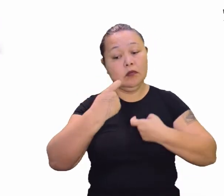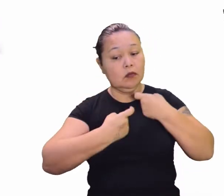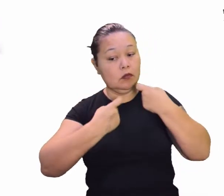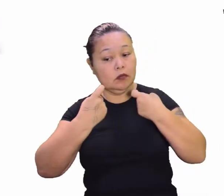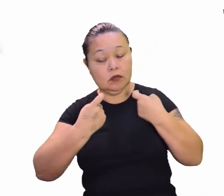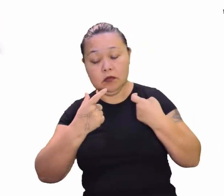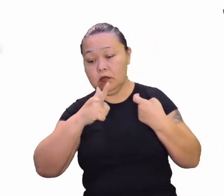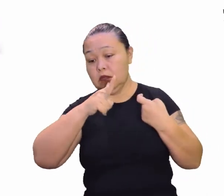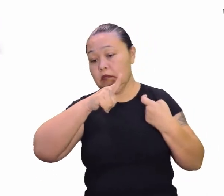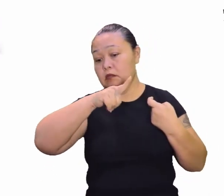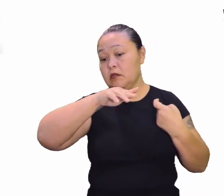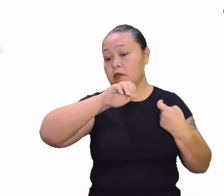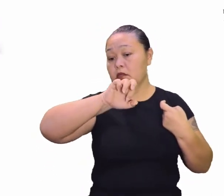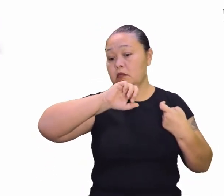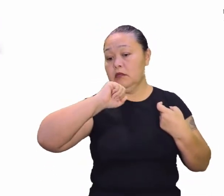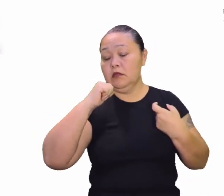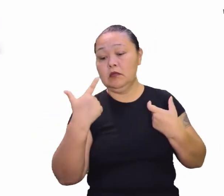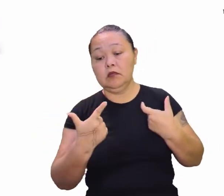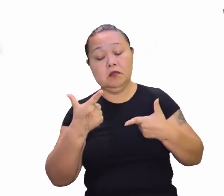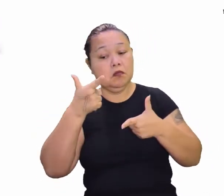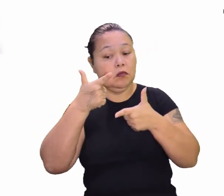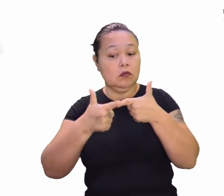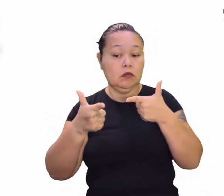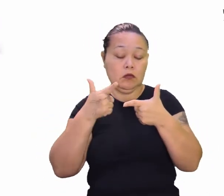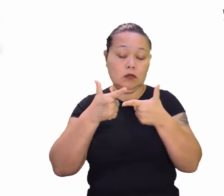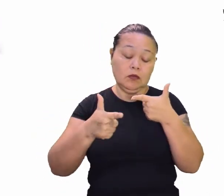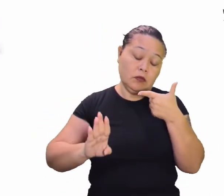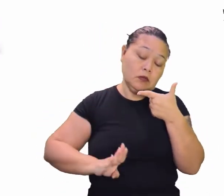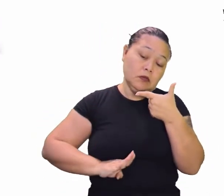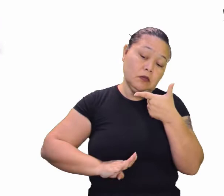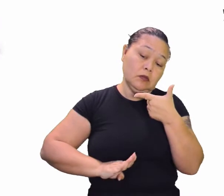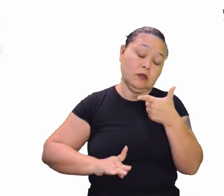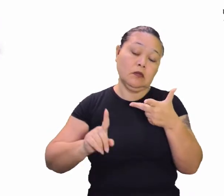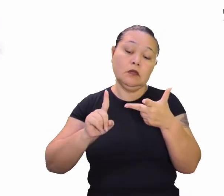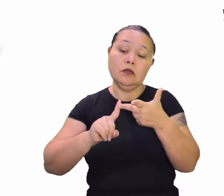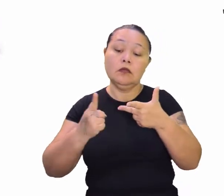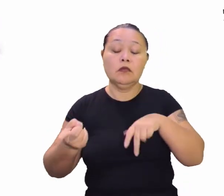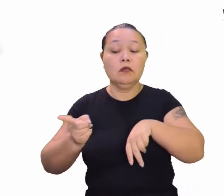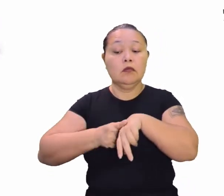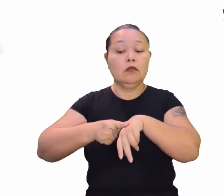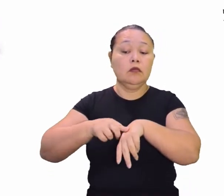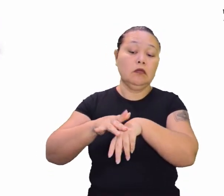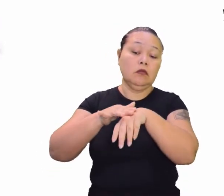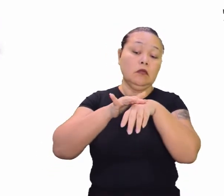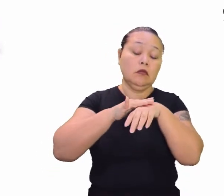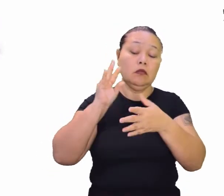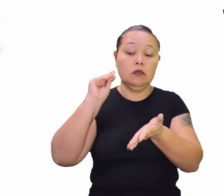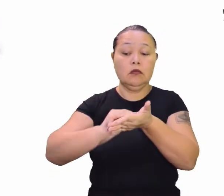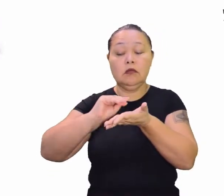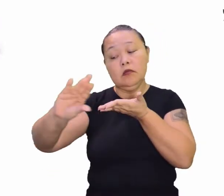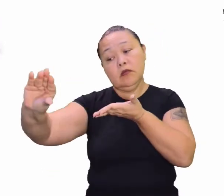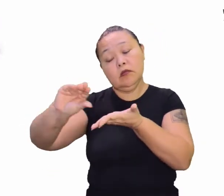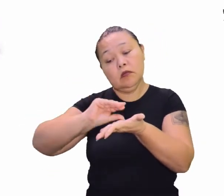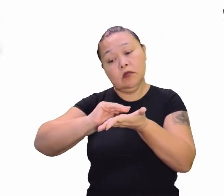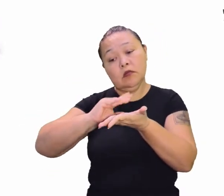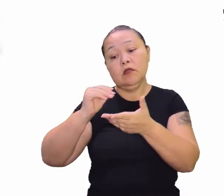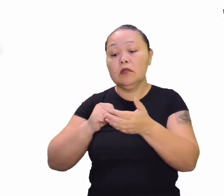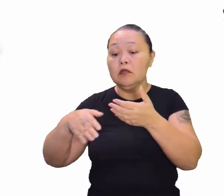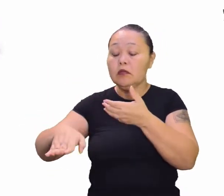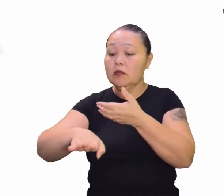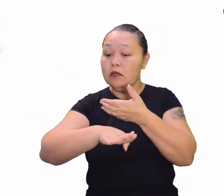em geral, problemas de fome, doenças, falta de investimento em